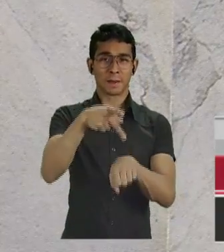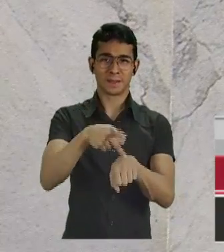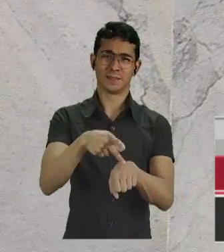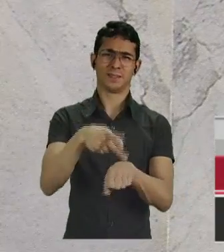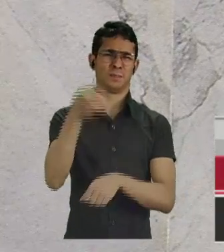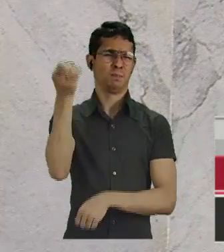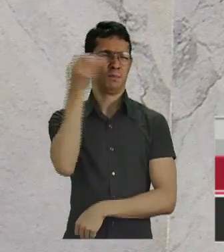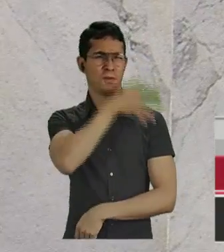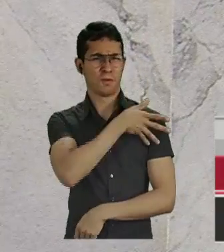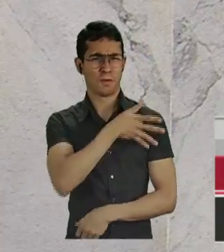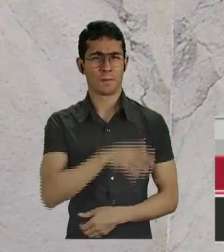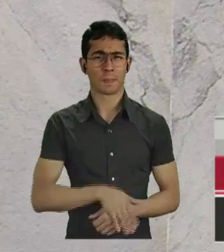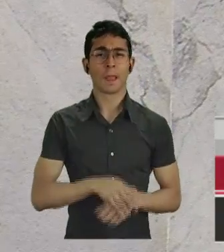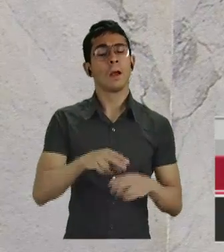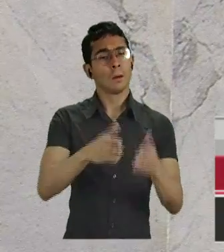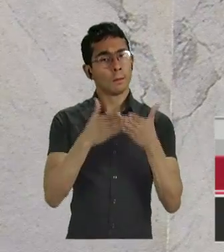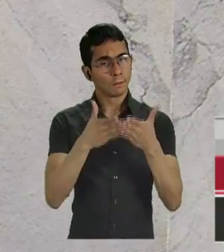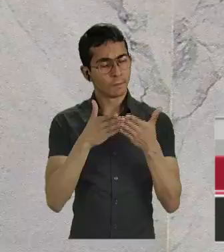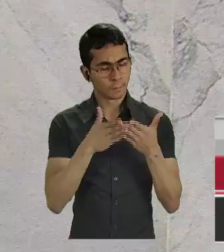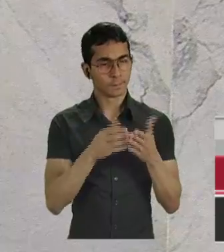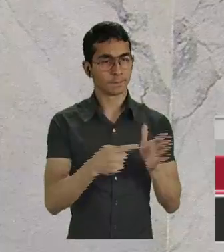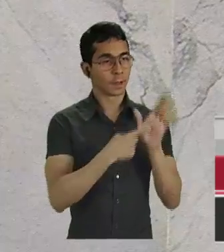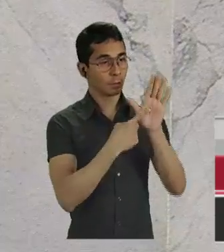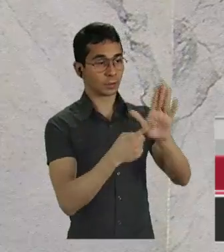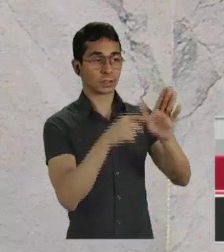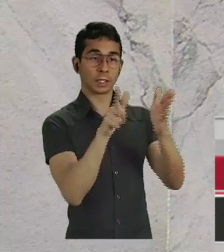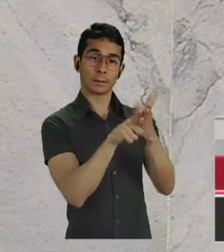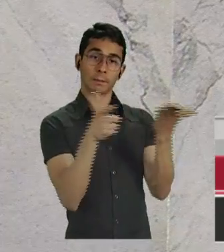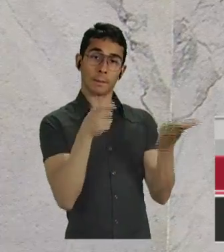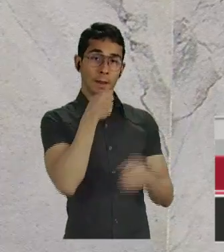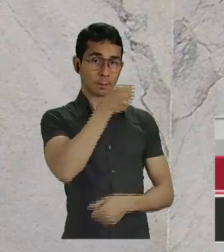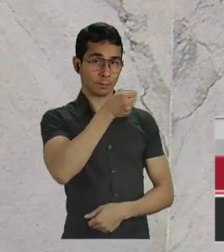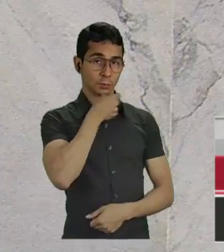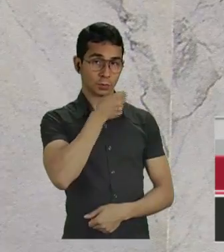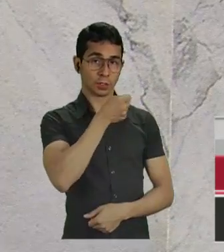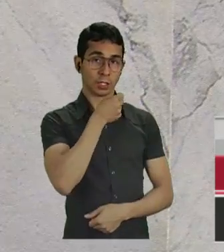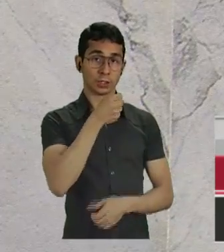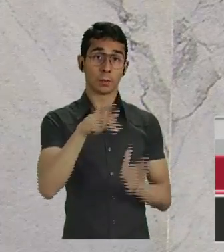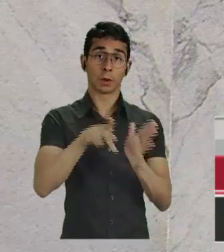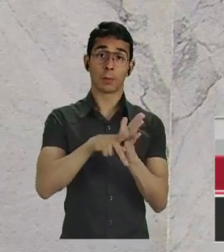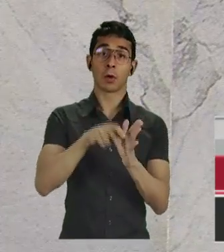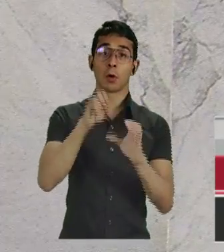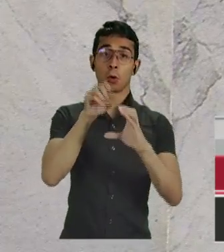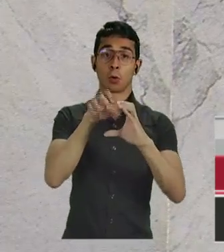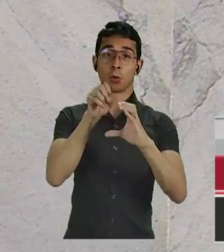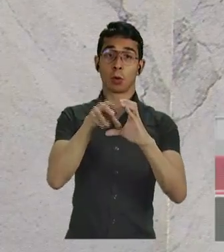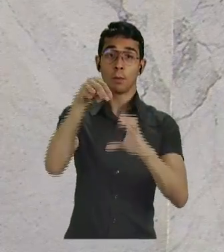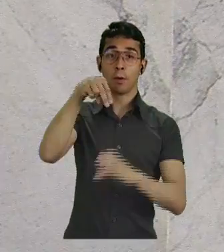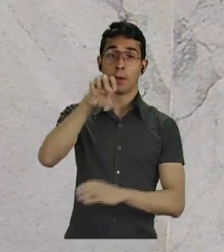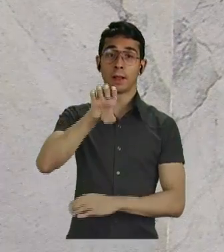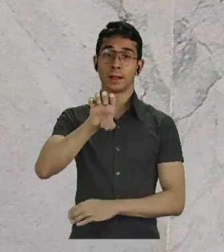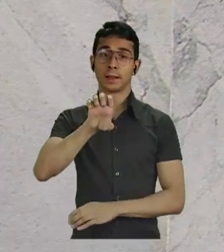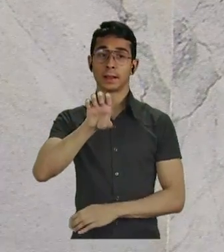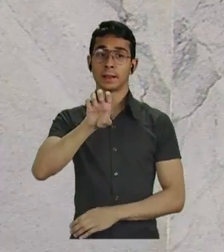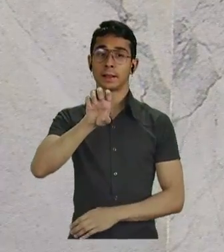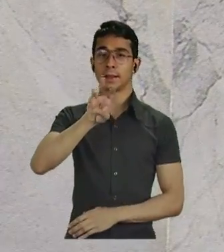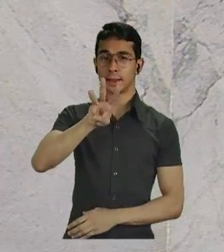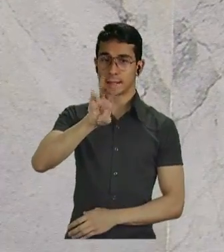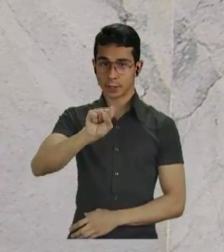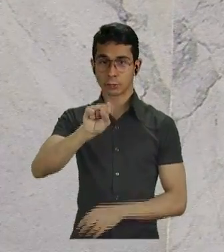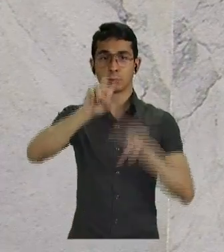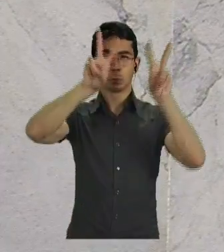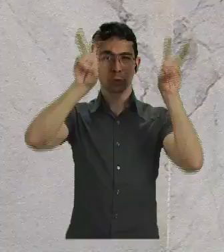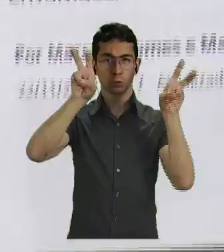favor júnior é uma matéria que saiu ano globonews referente ao rio de janeiro